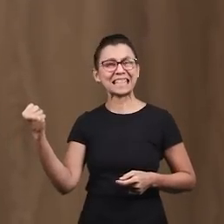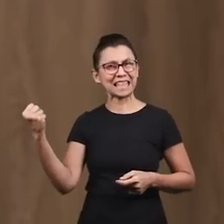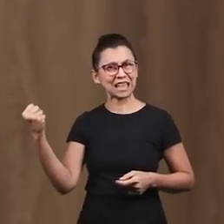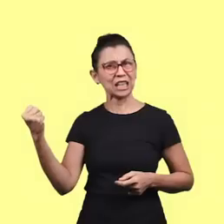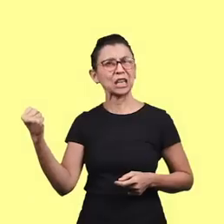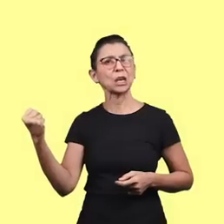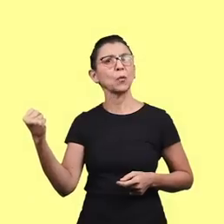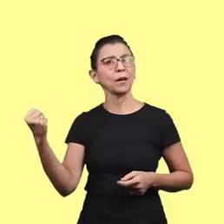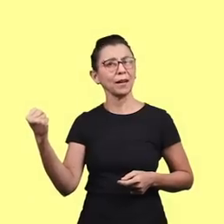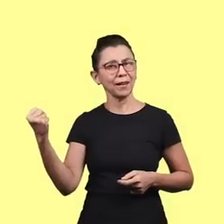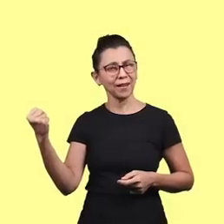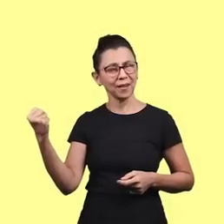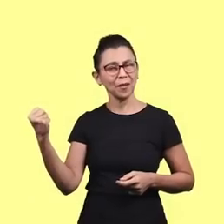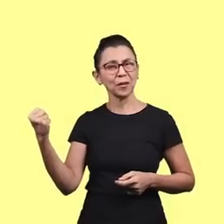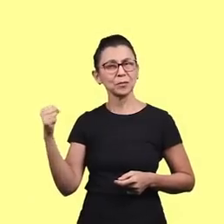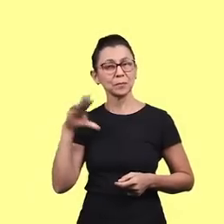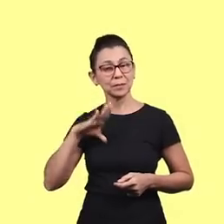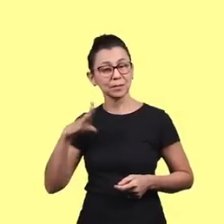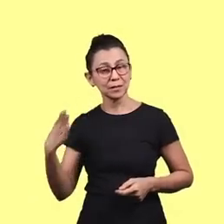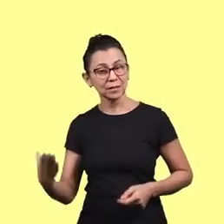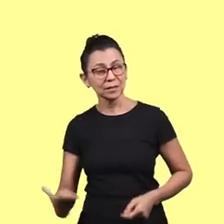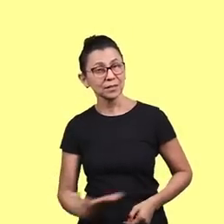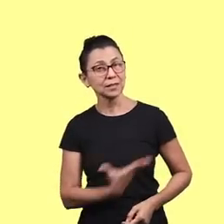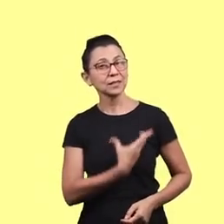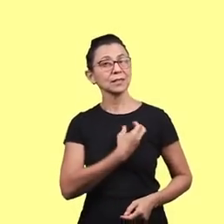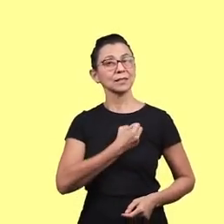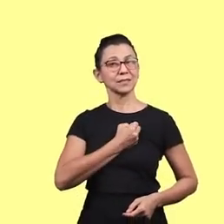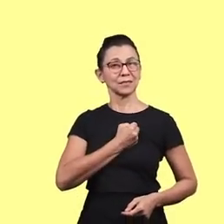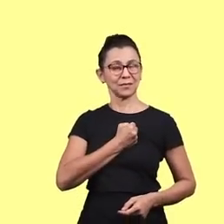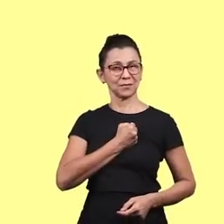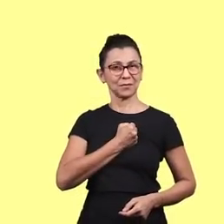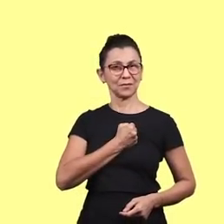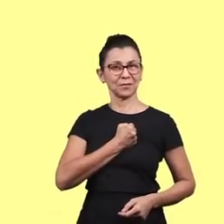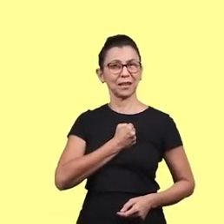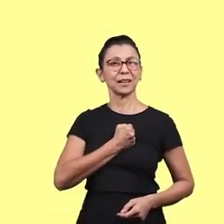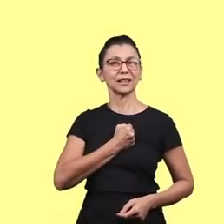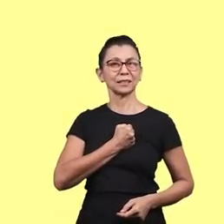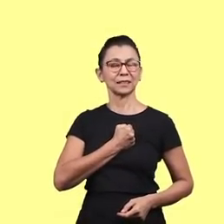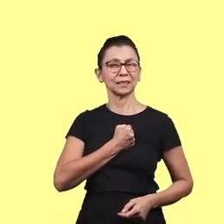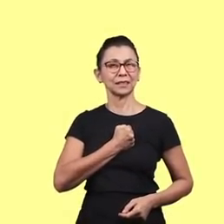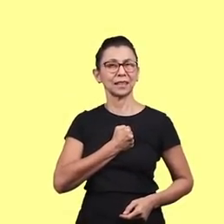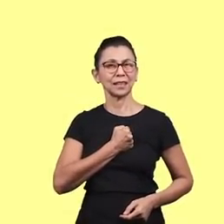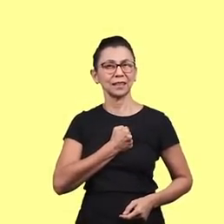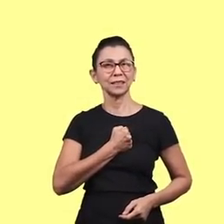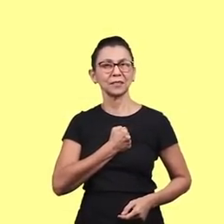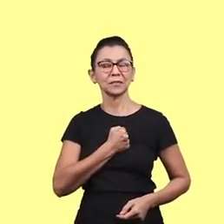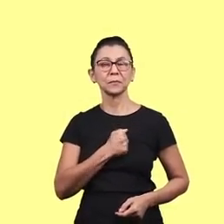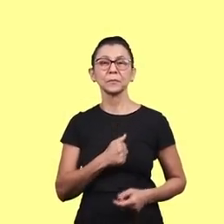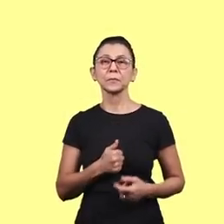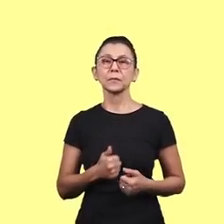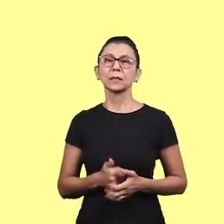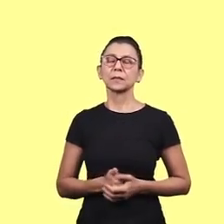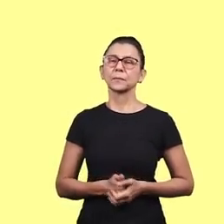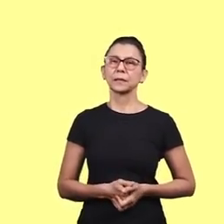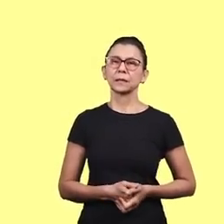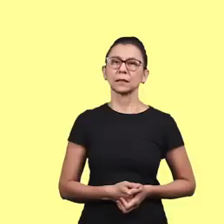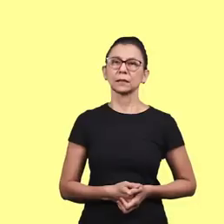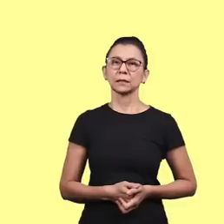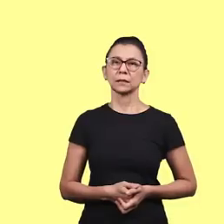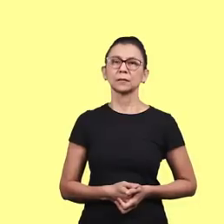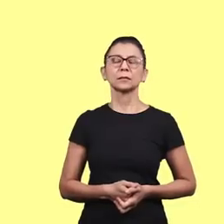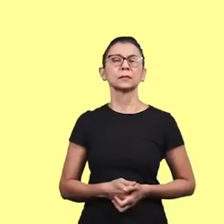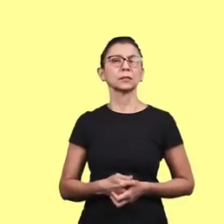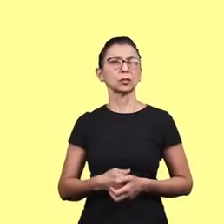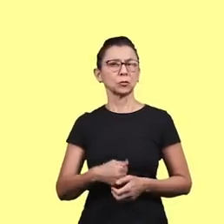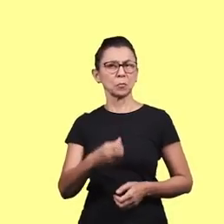da sepultura, ele venceu a morte, olha, toda a escuridão, Jesus estava ali